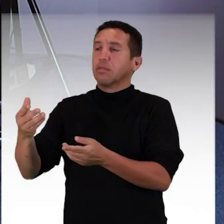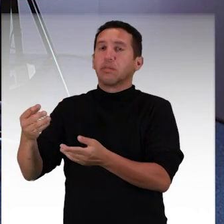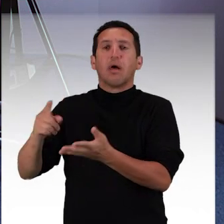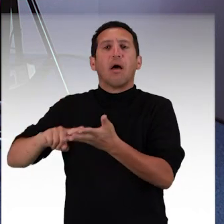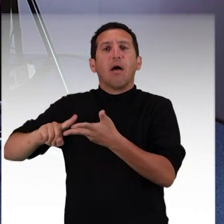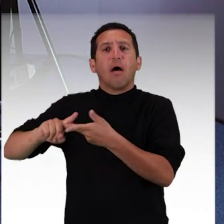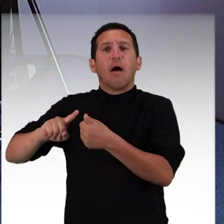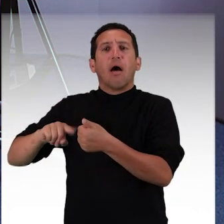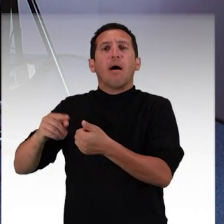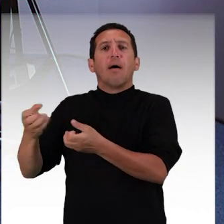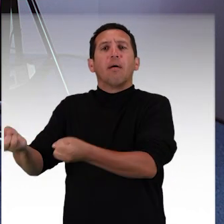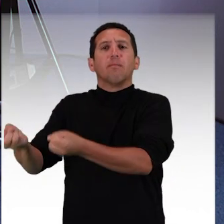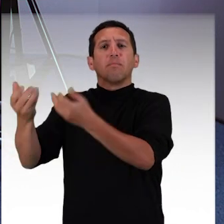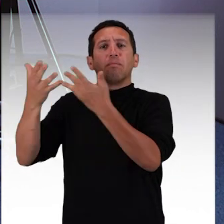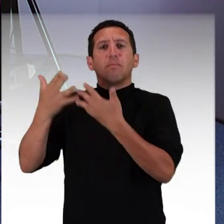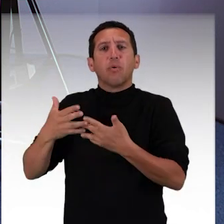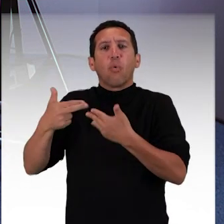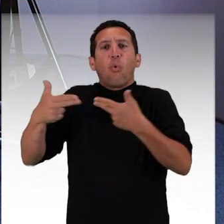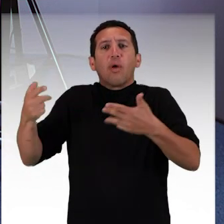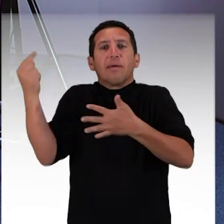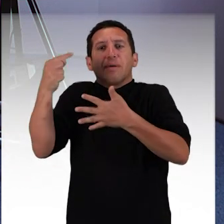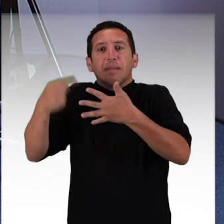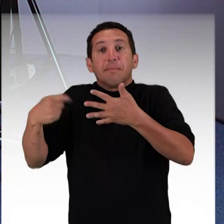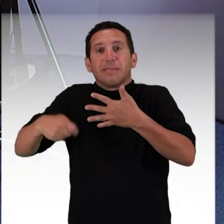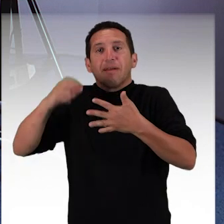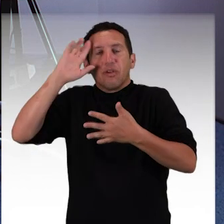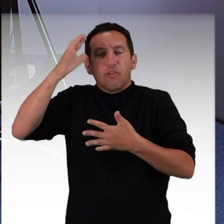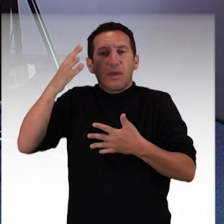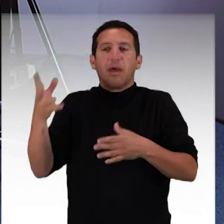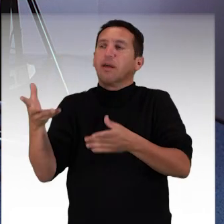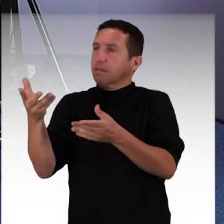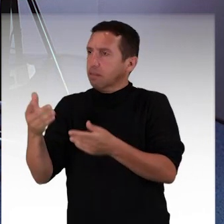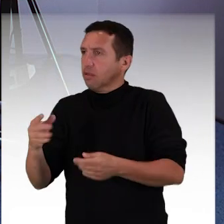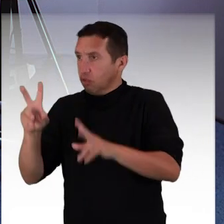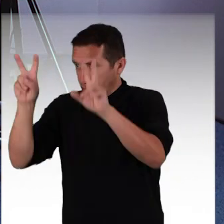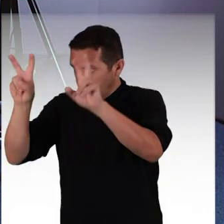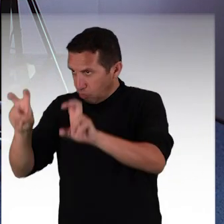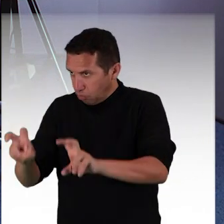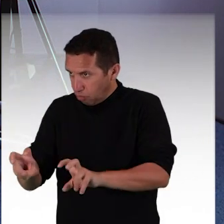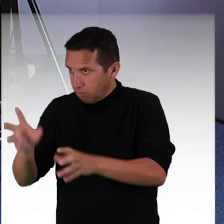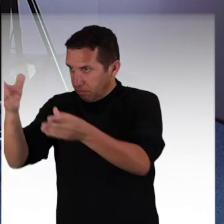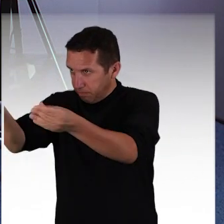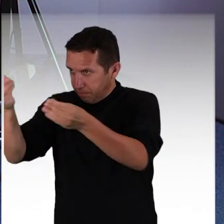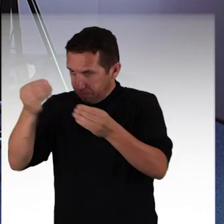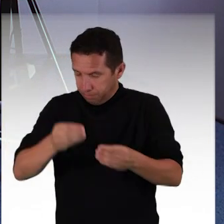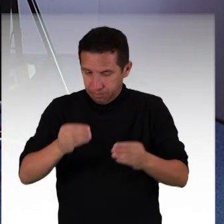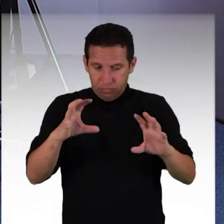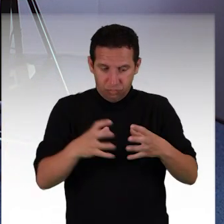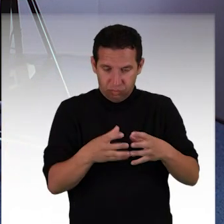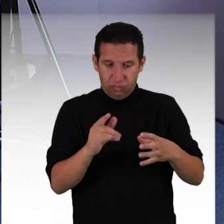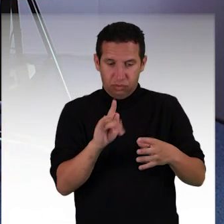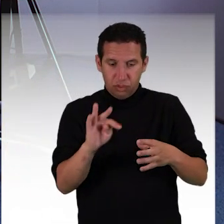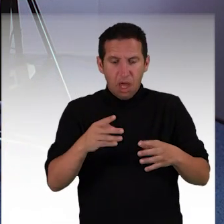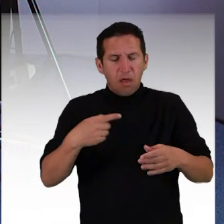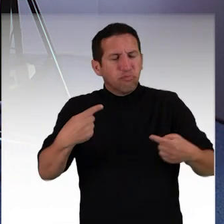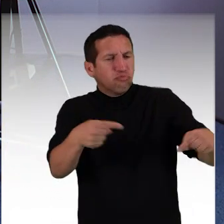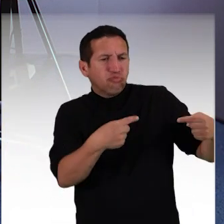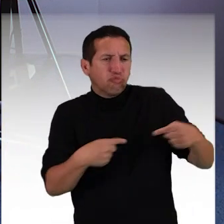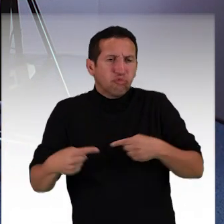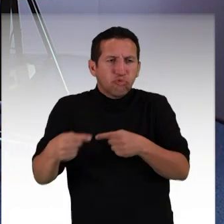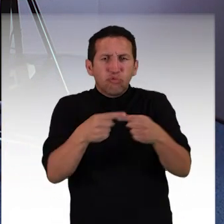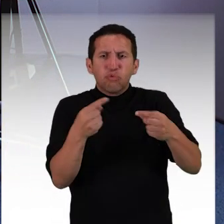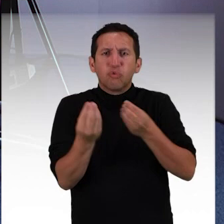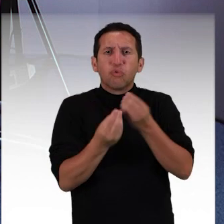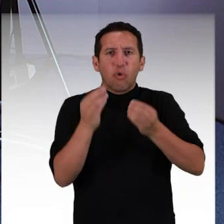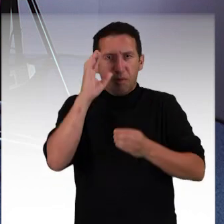nos provocavam levando demandas e elas eram debatidas entre os colegas e buscávamos sempre